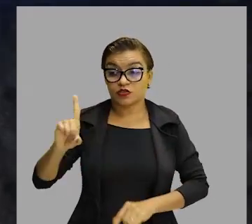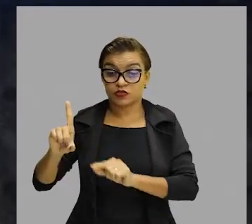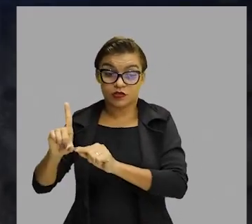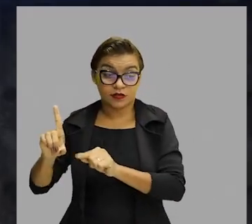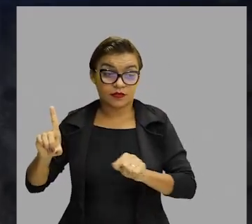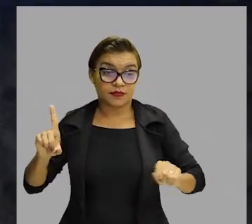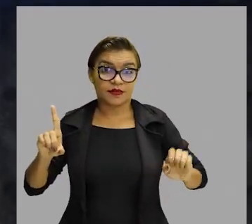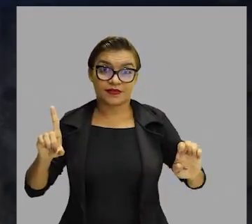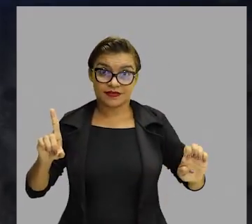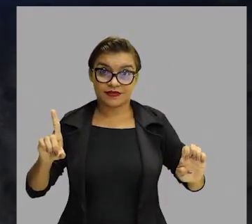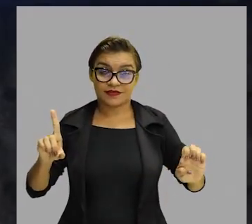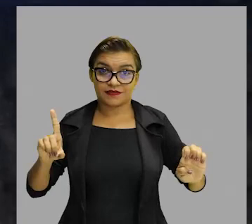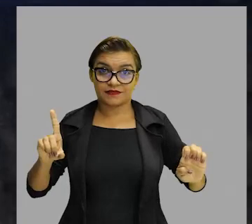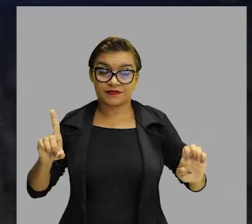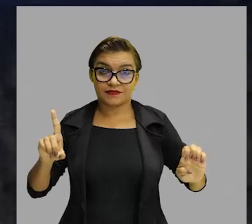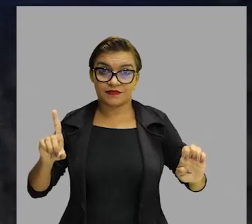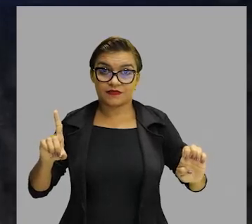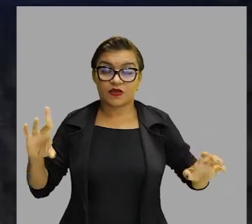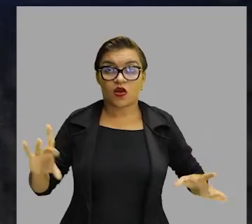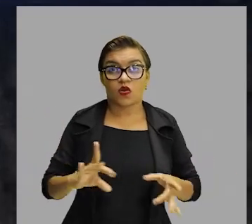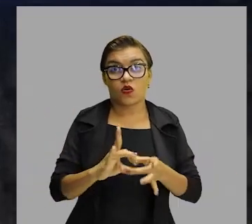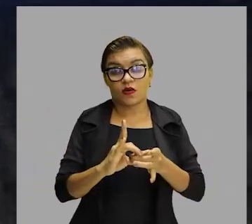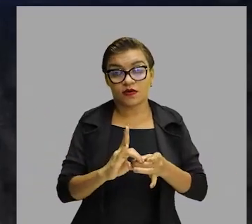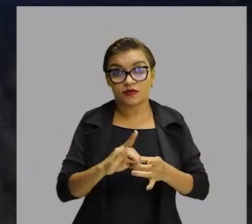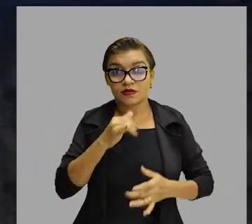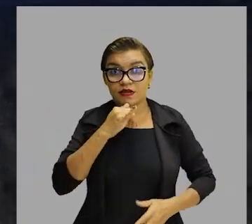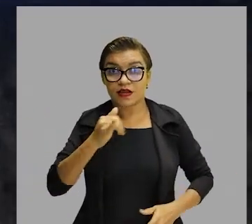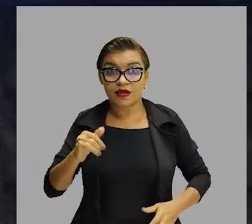esquerda. A corrente elétrica faz o sentido